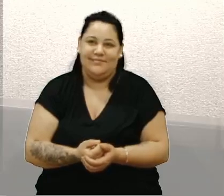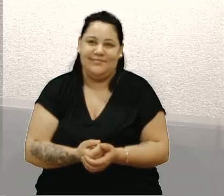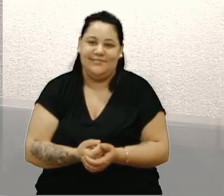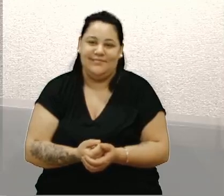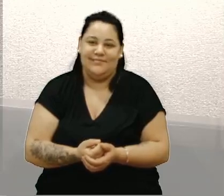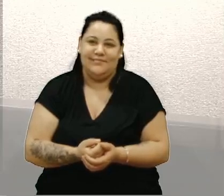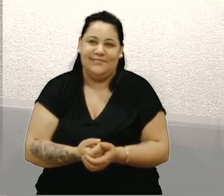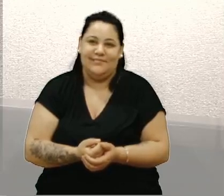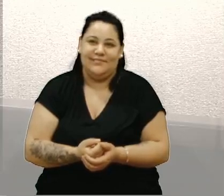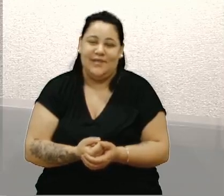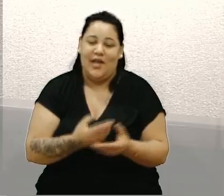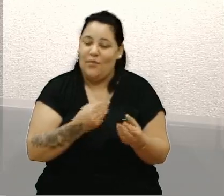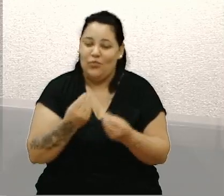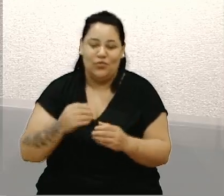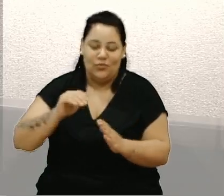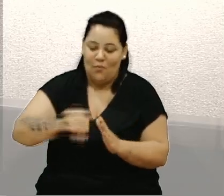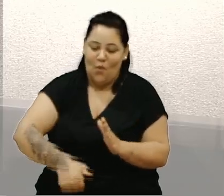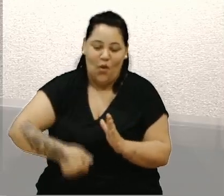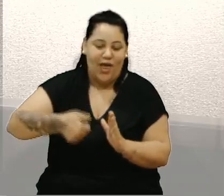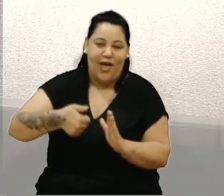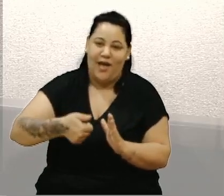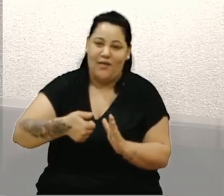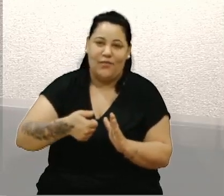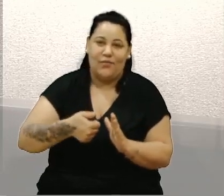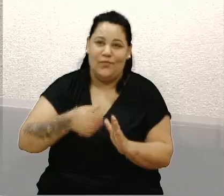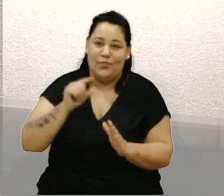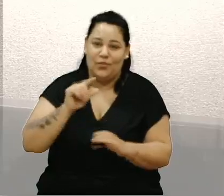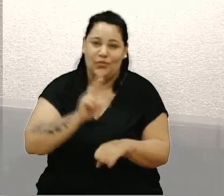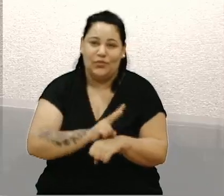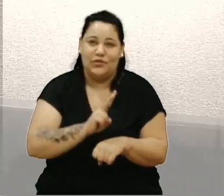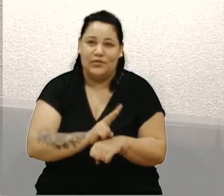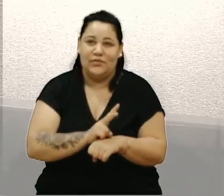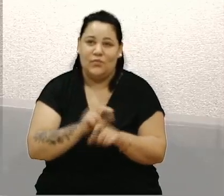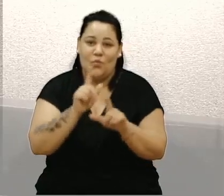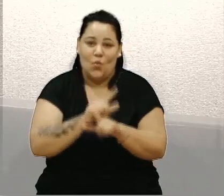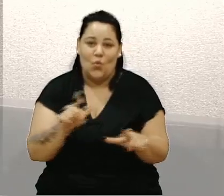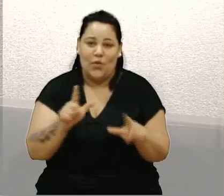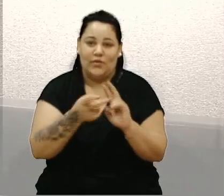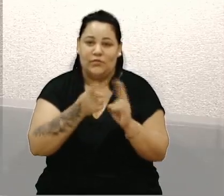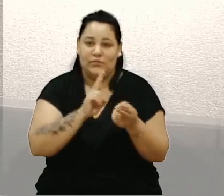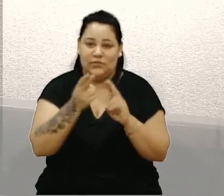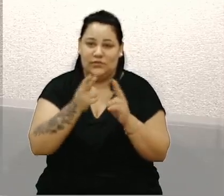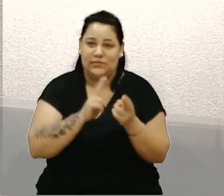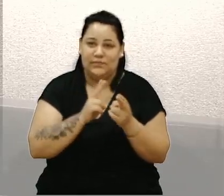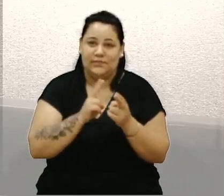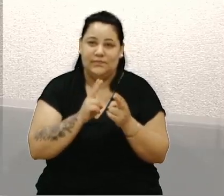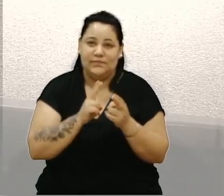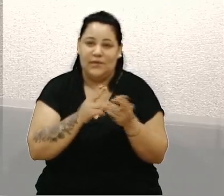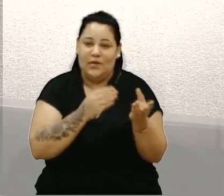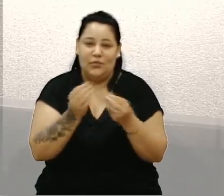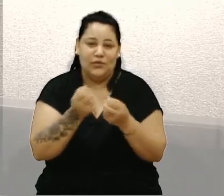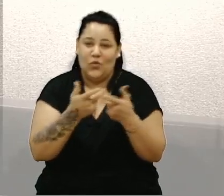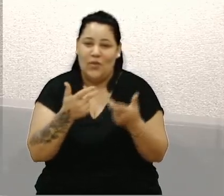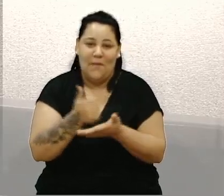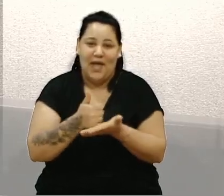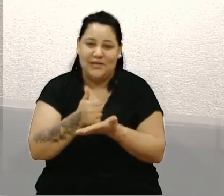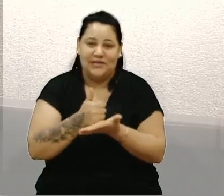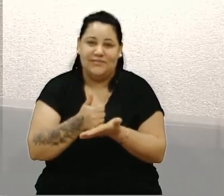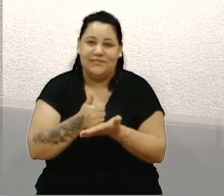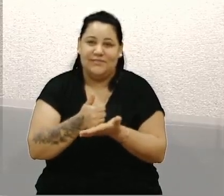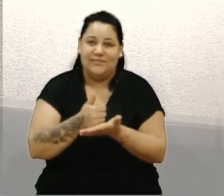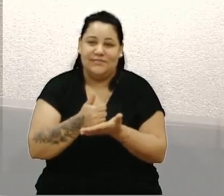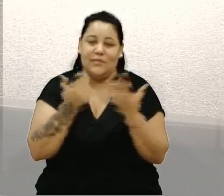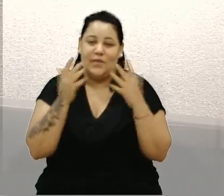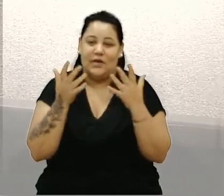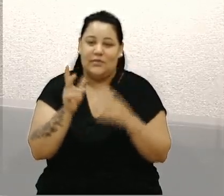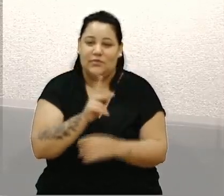muitos buracos, pouca zeladoria, limpeza urbana. É tanta coisa básica. Parabéns,